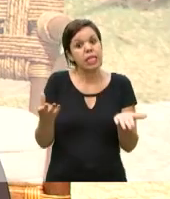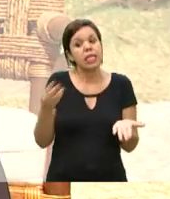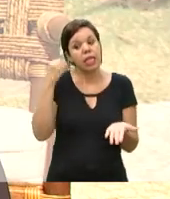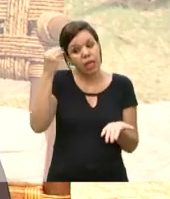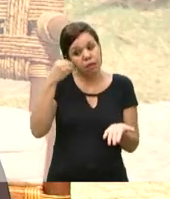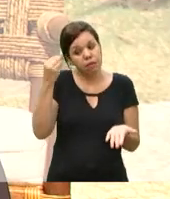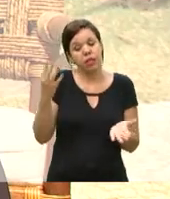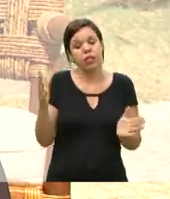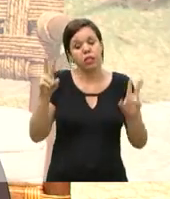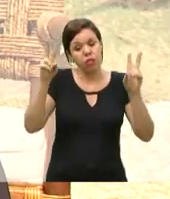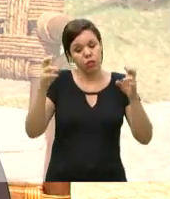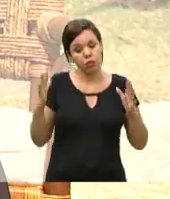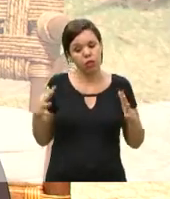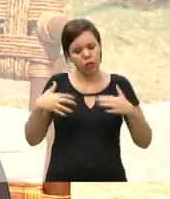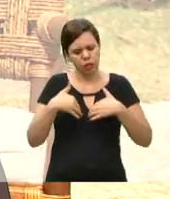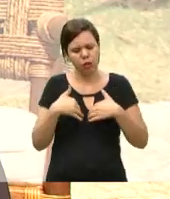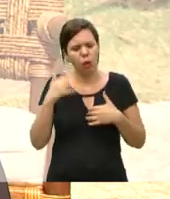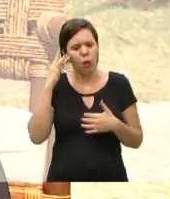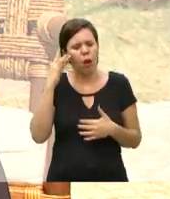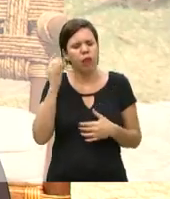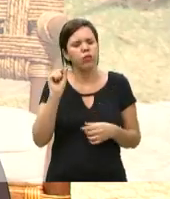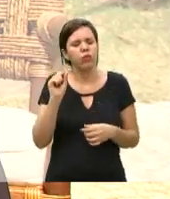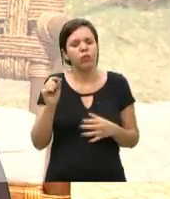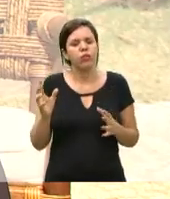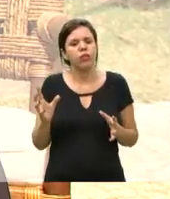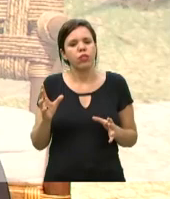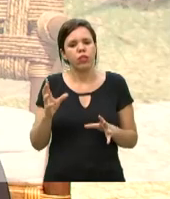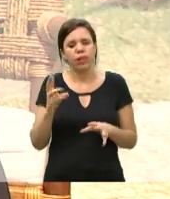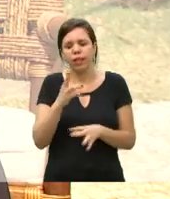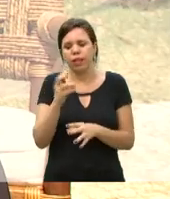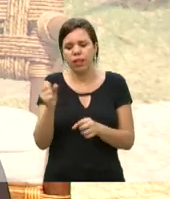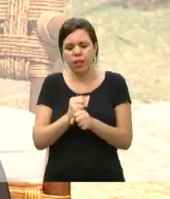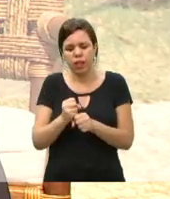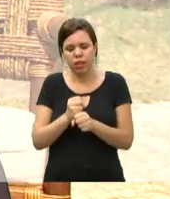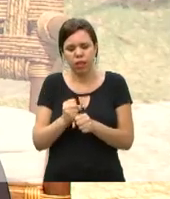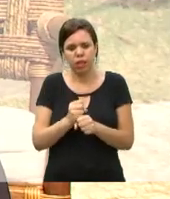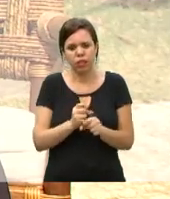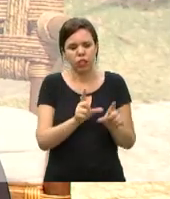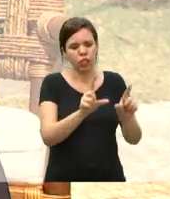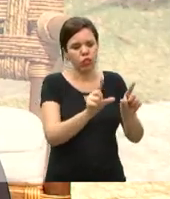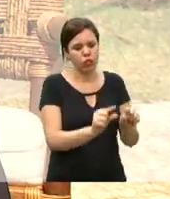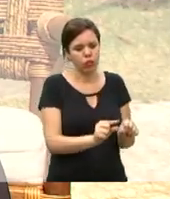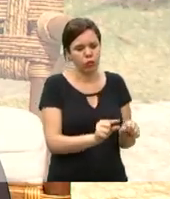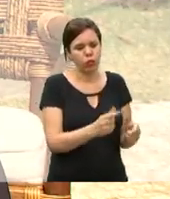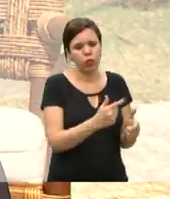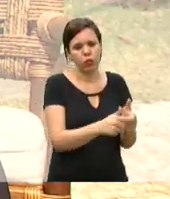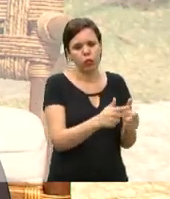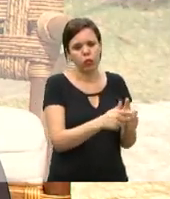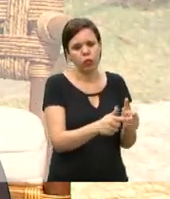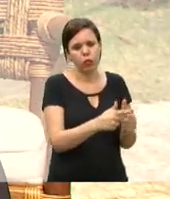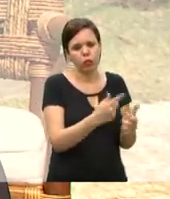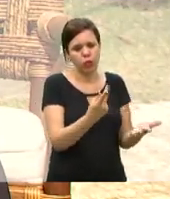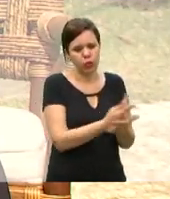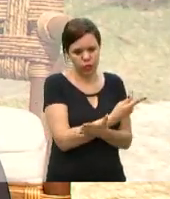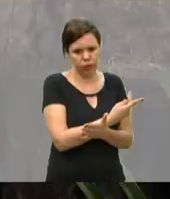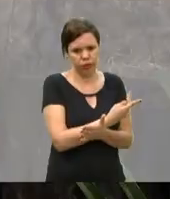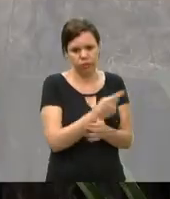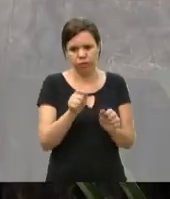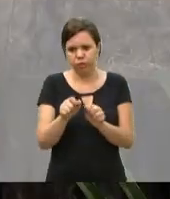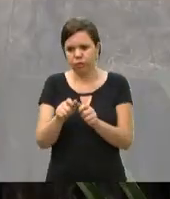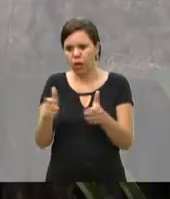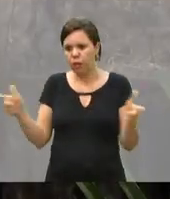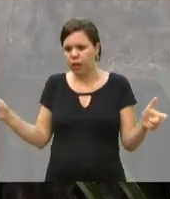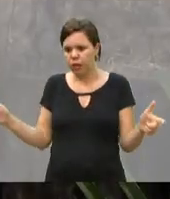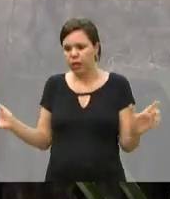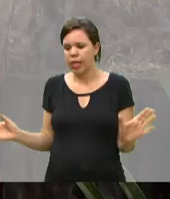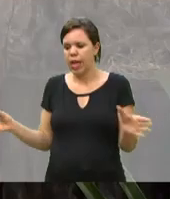Eu acho que nesses 30 anos o SER diminuiu a margem de erro, ampliando a equipe. E mas